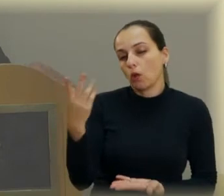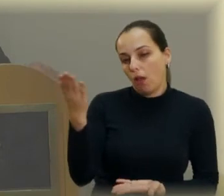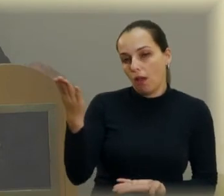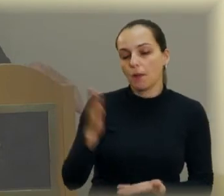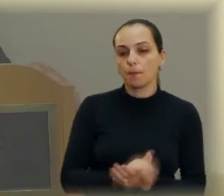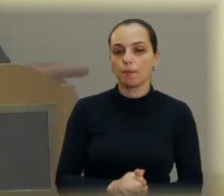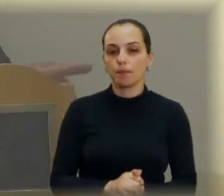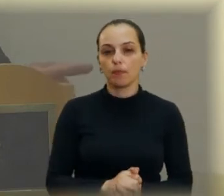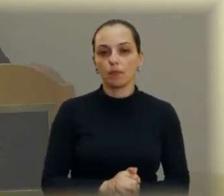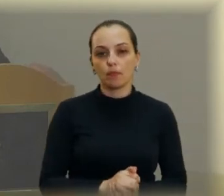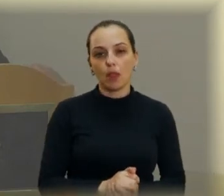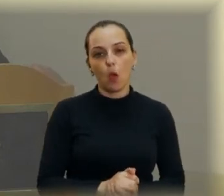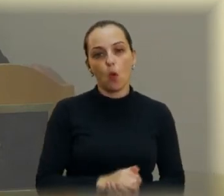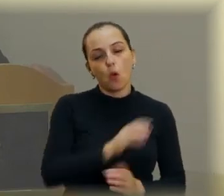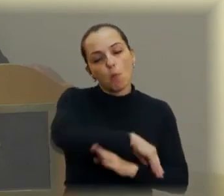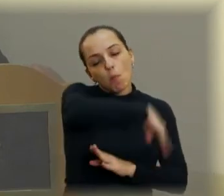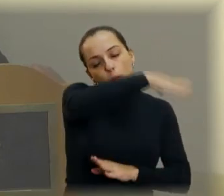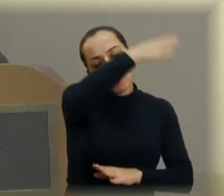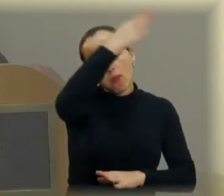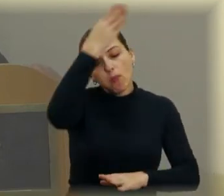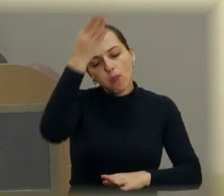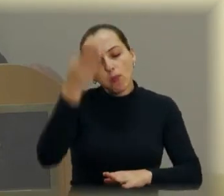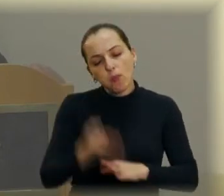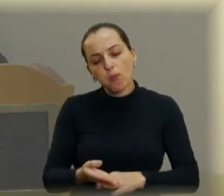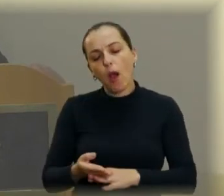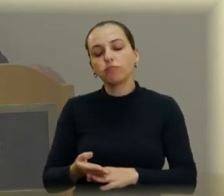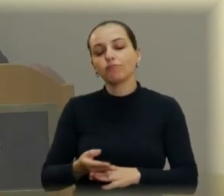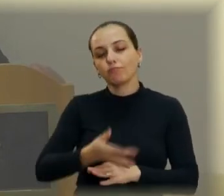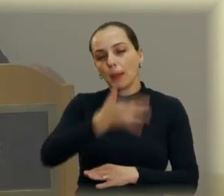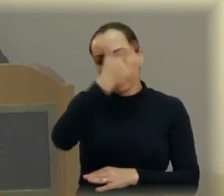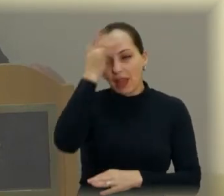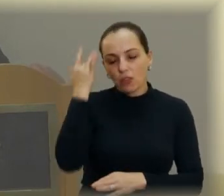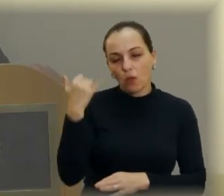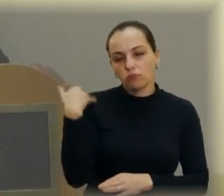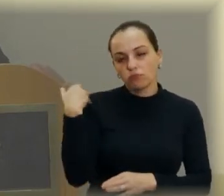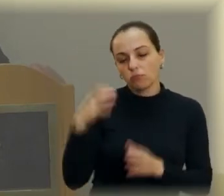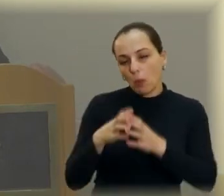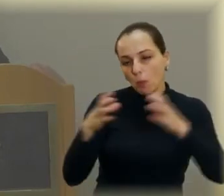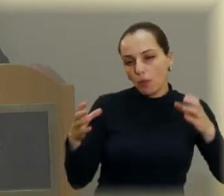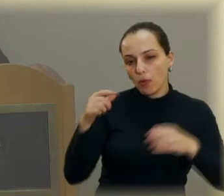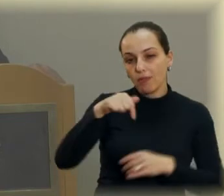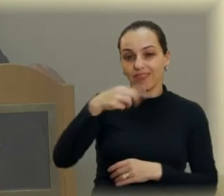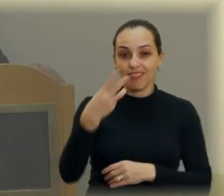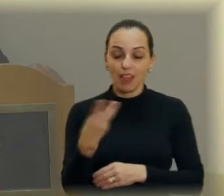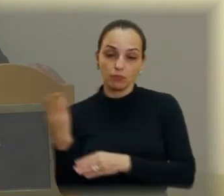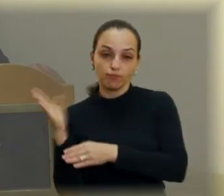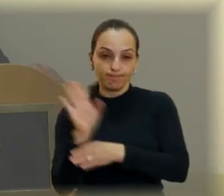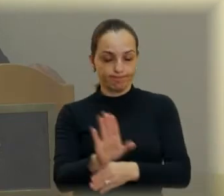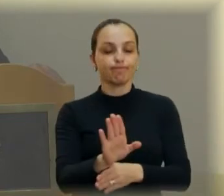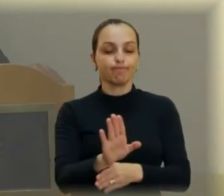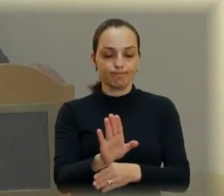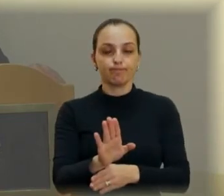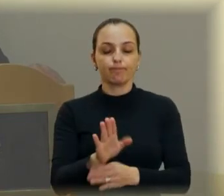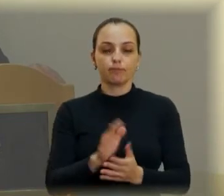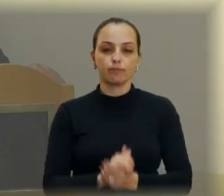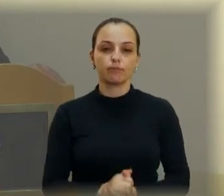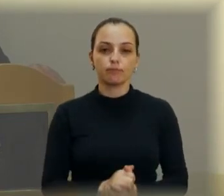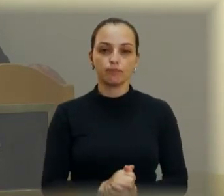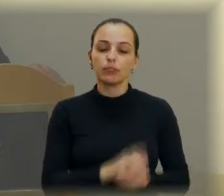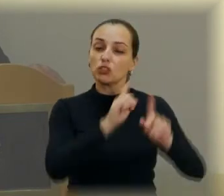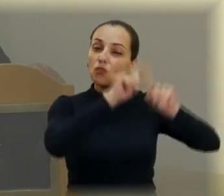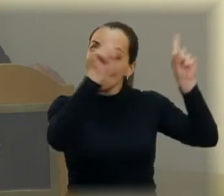24 horas atendimento a 73 idosos ó e esses